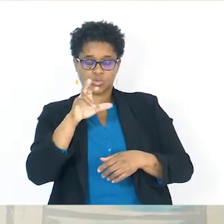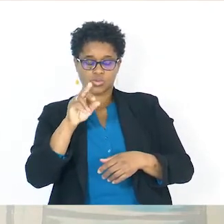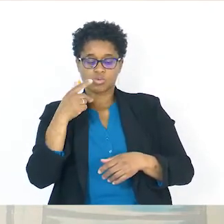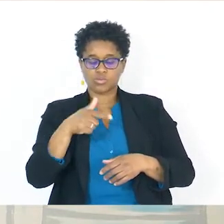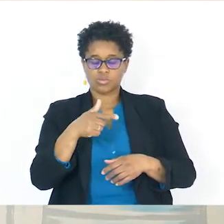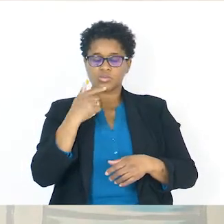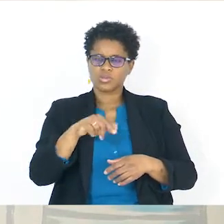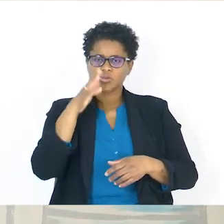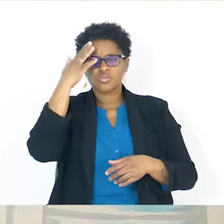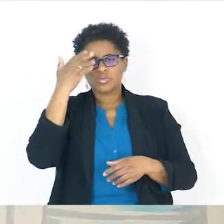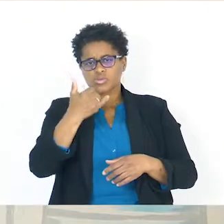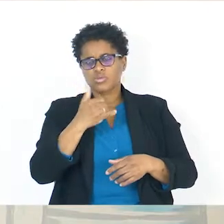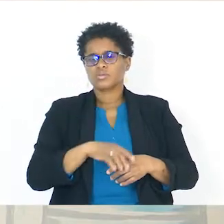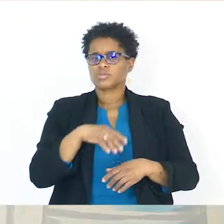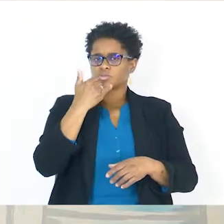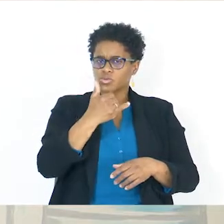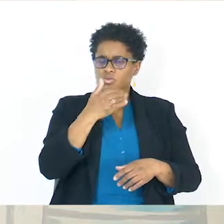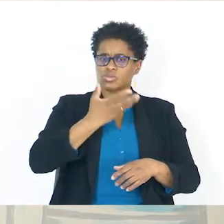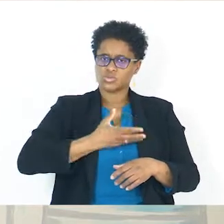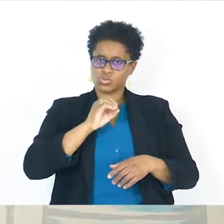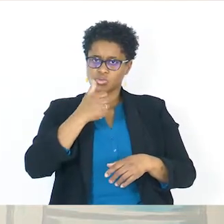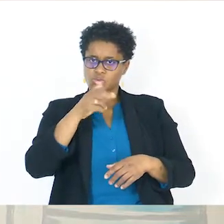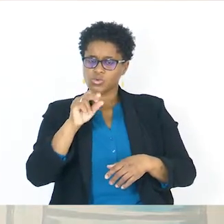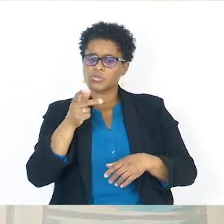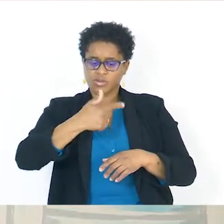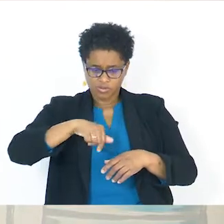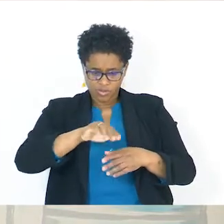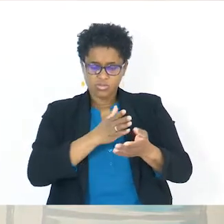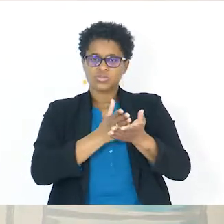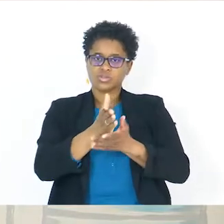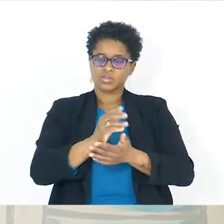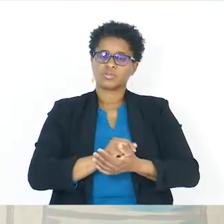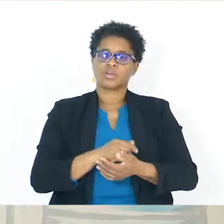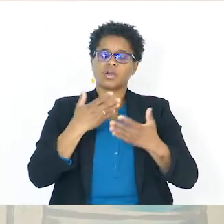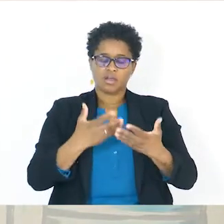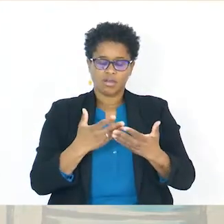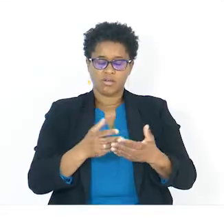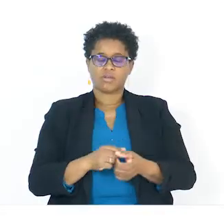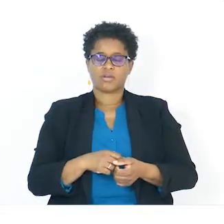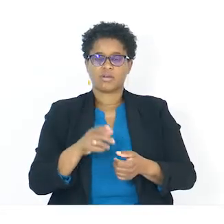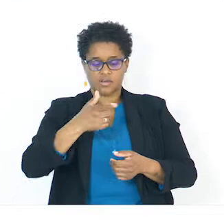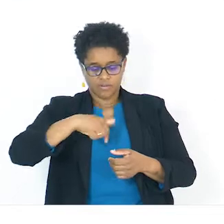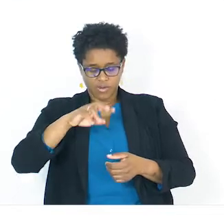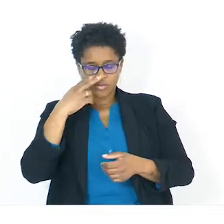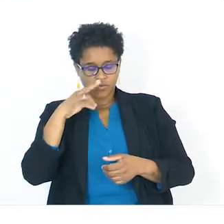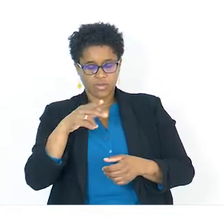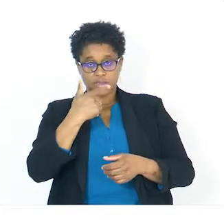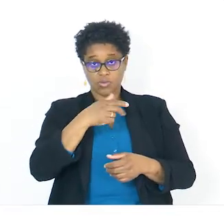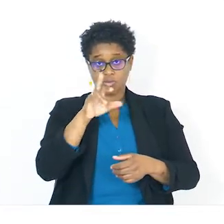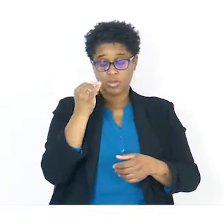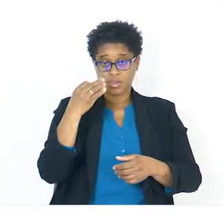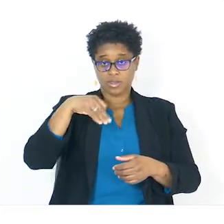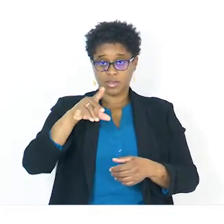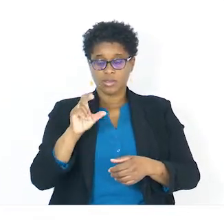dobro vem do número 2. 2, dobro. E vamos continuar agora vamos ver o